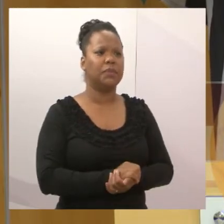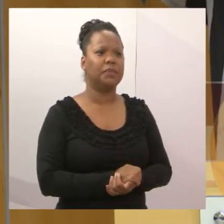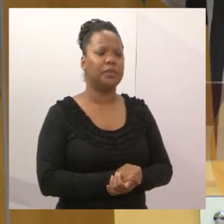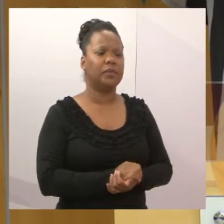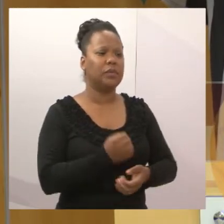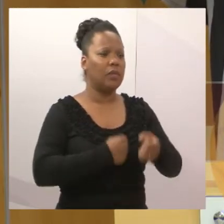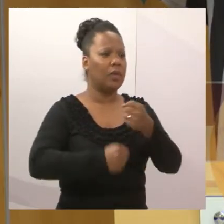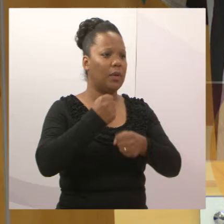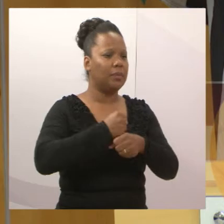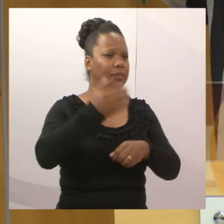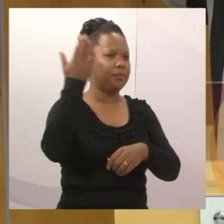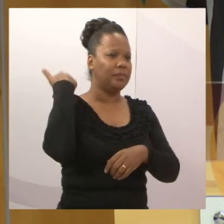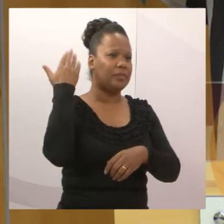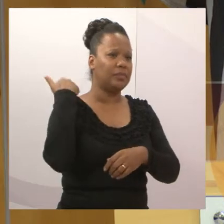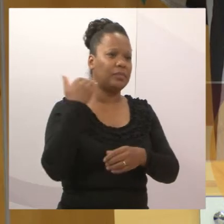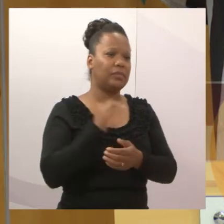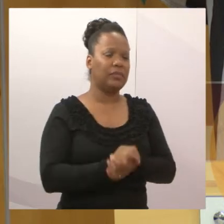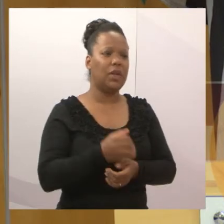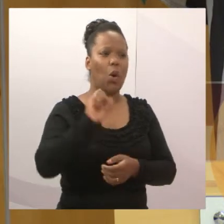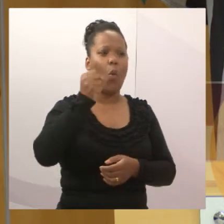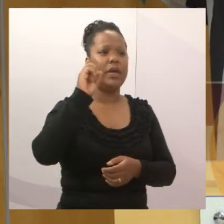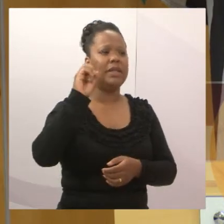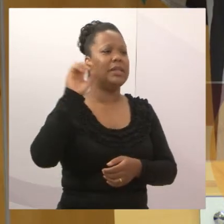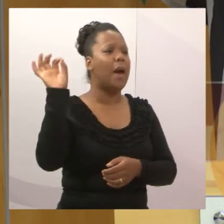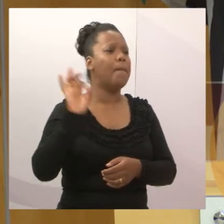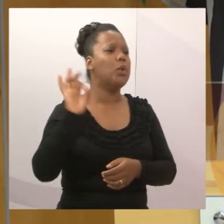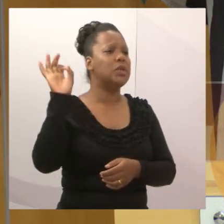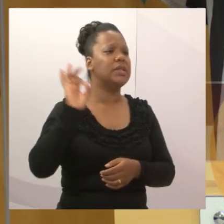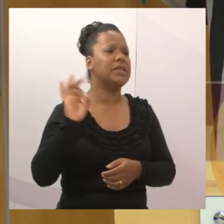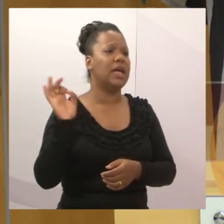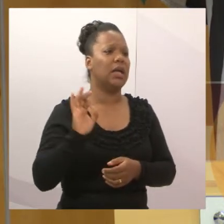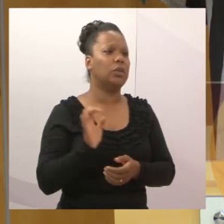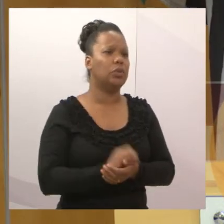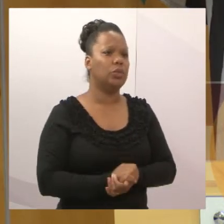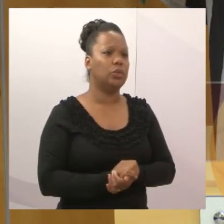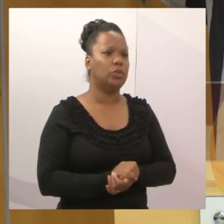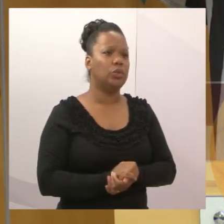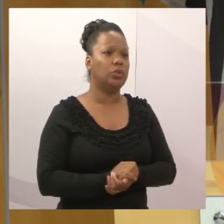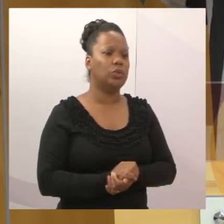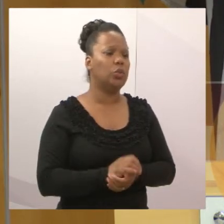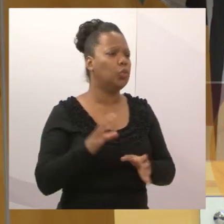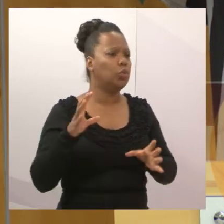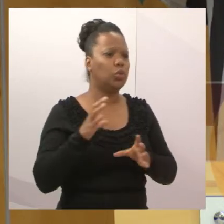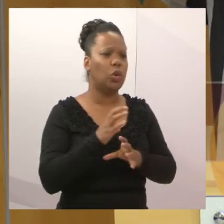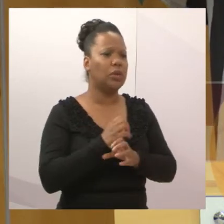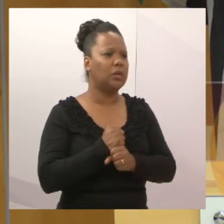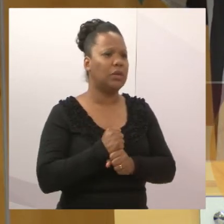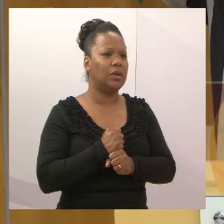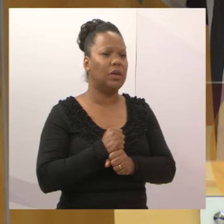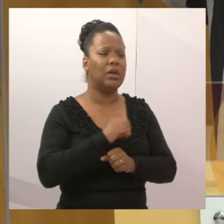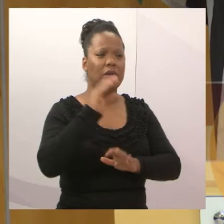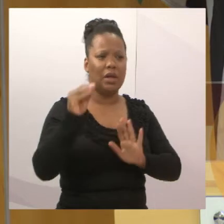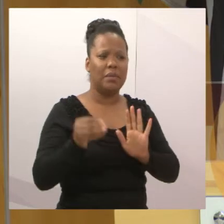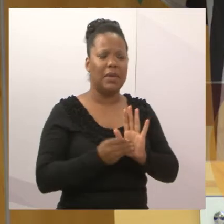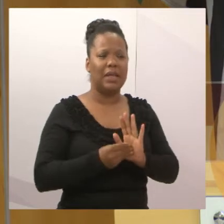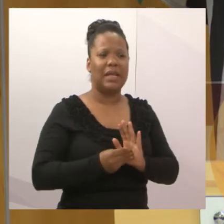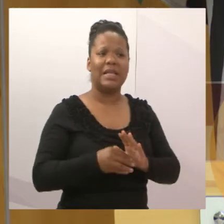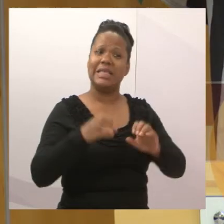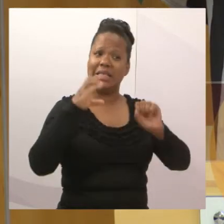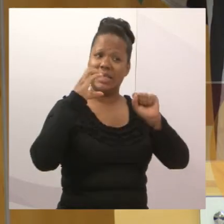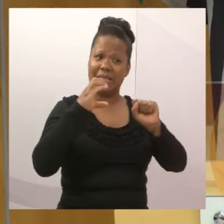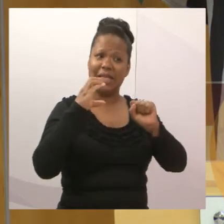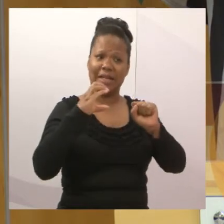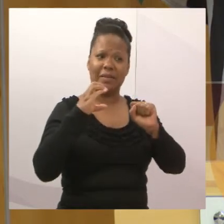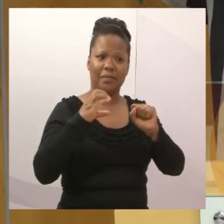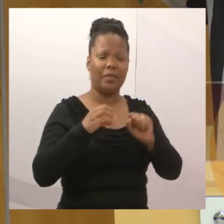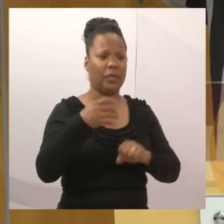Do ano passado eu coloquei 80% do total das minhas emendas na Santa Casa.